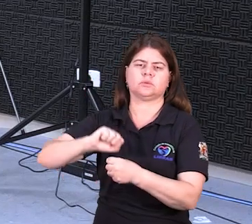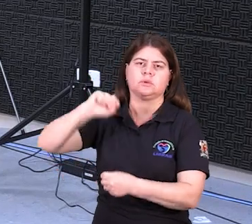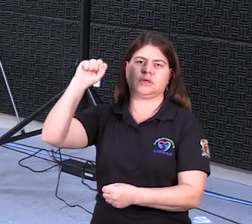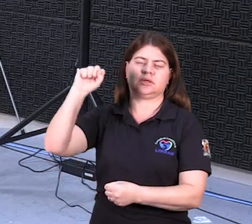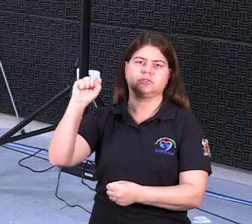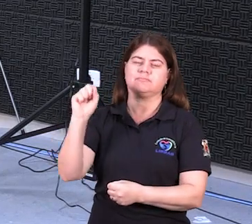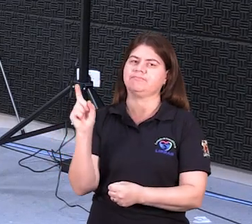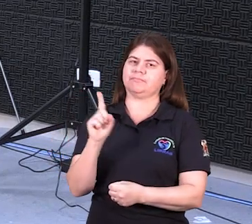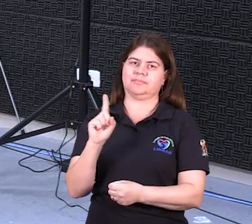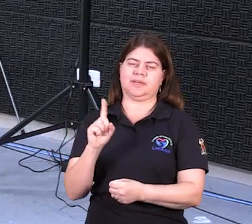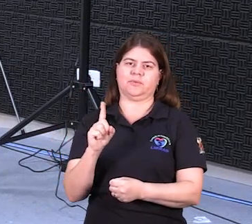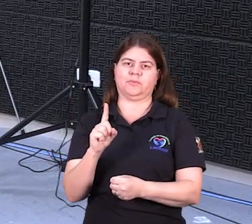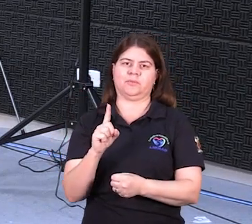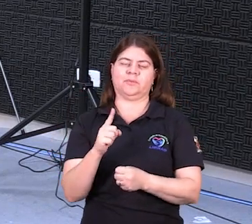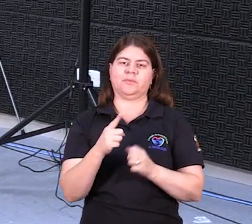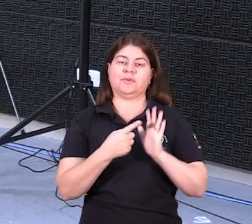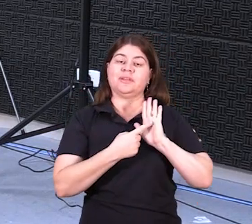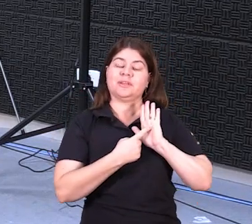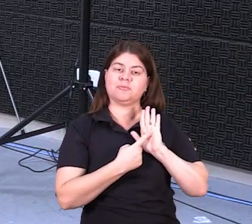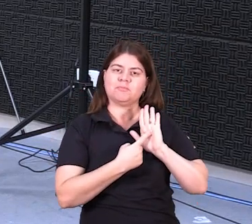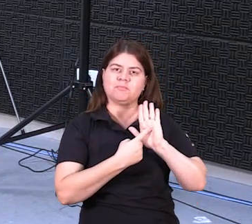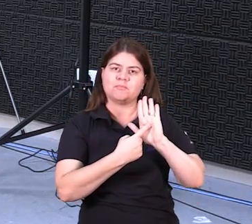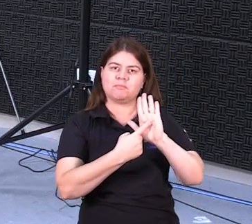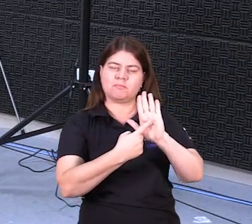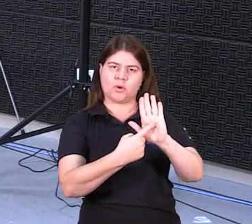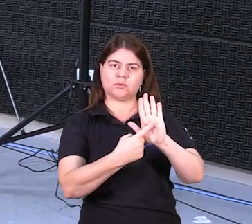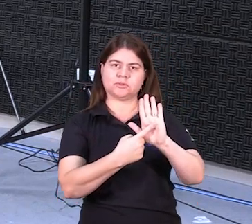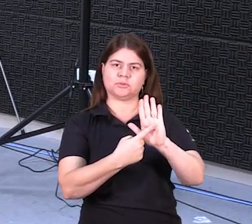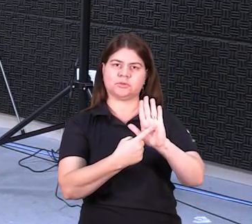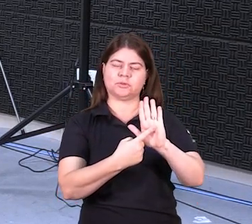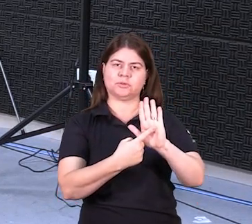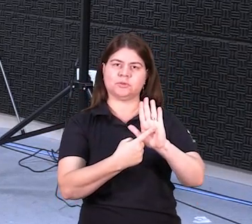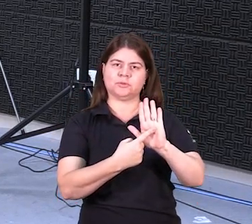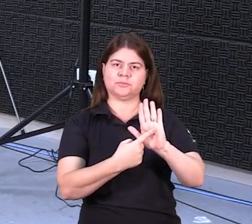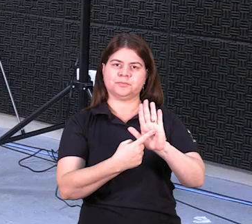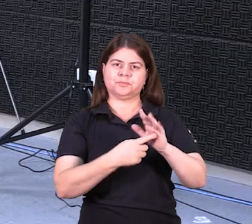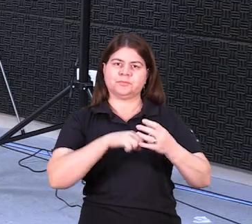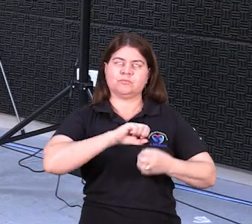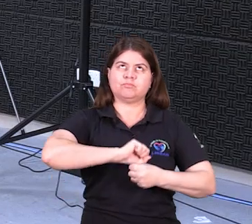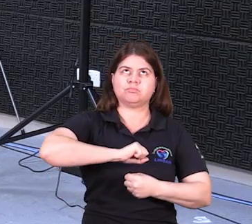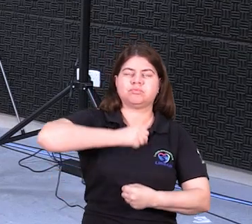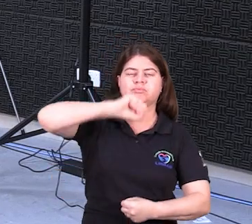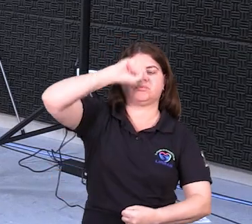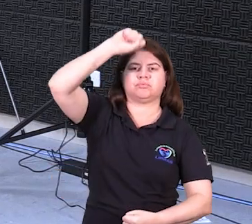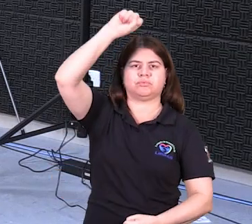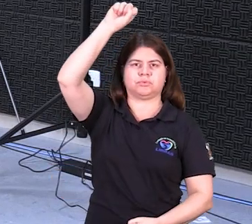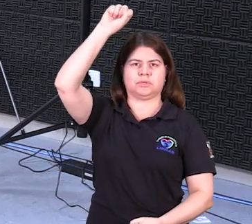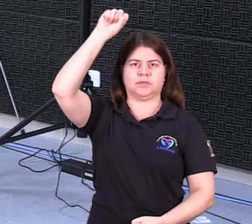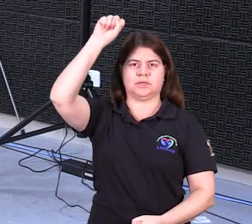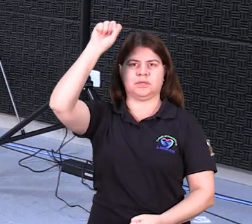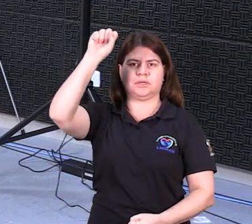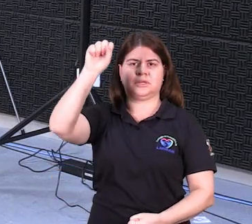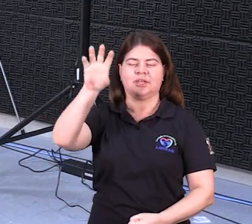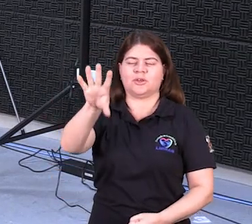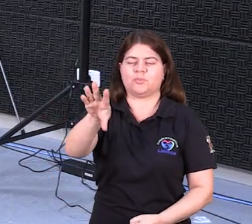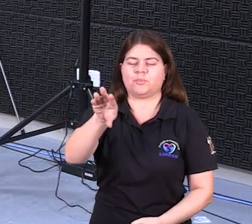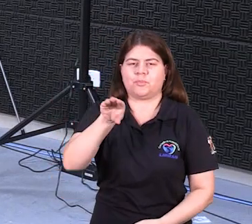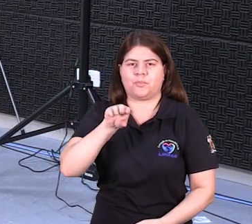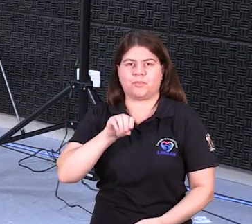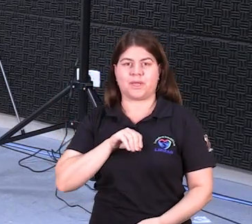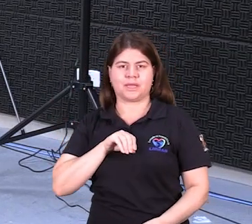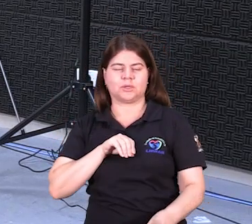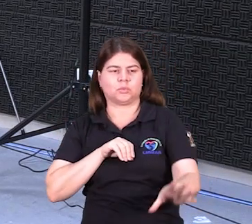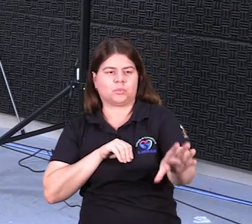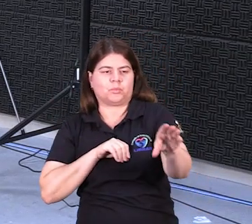Eu faria um Brasil gigante? Como que eu demonstro essa grandiosidade, né? Então, às vezes, aquele texto, aquela frase, ela tem muita